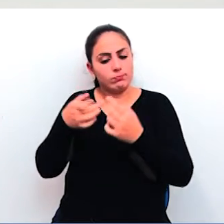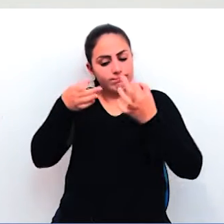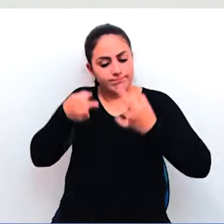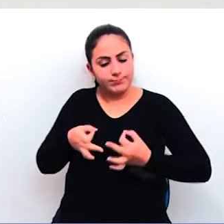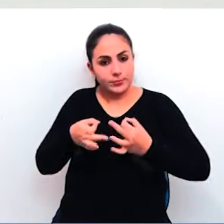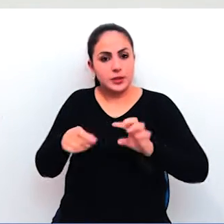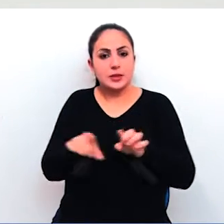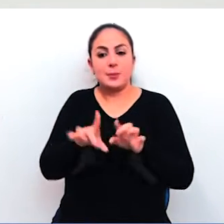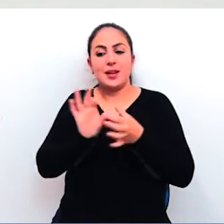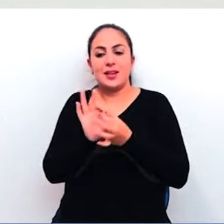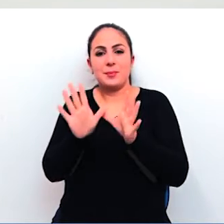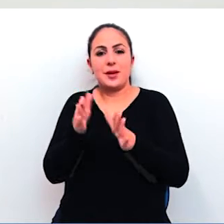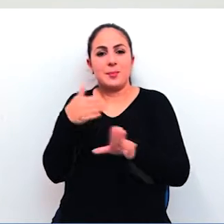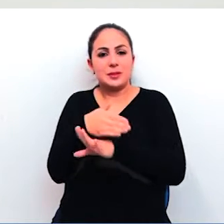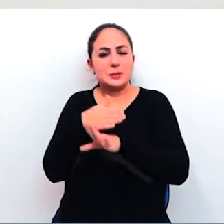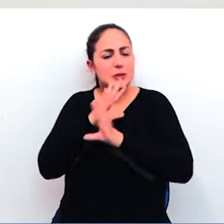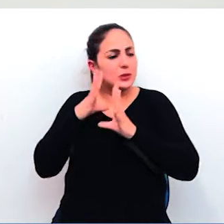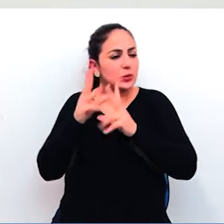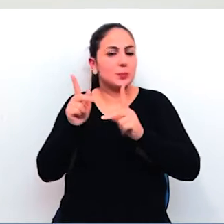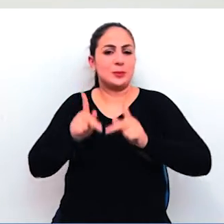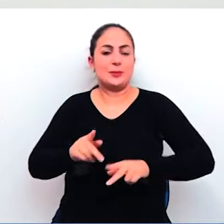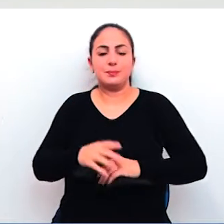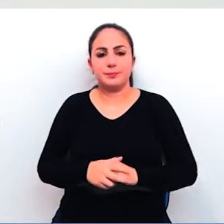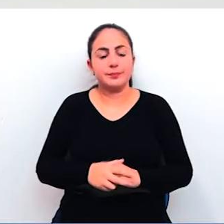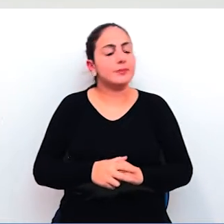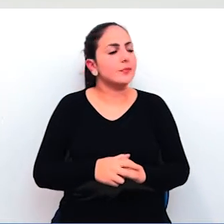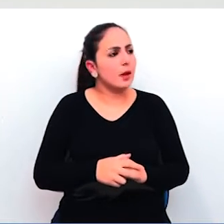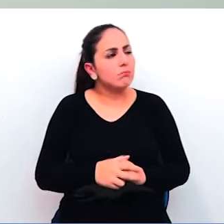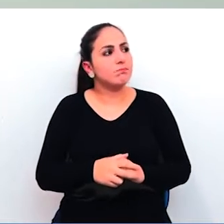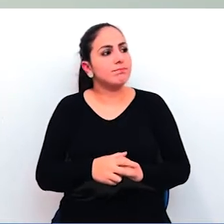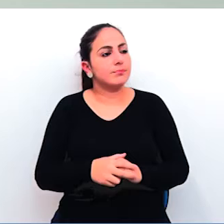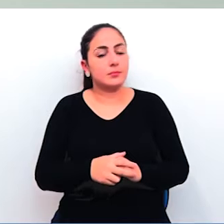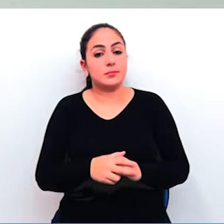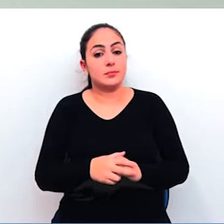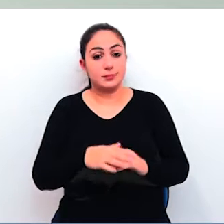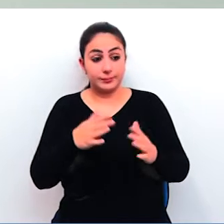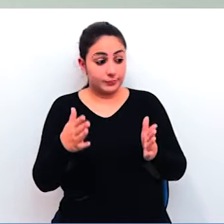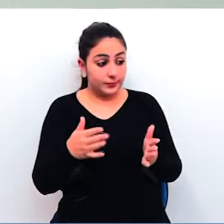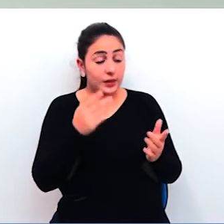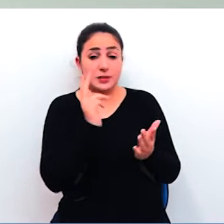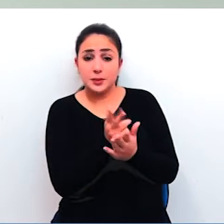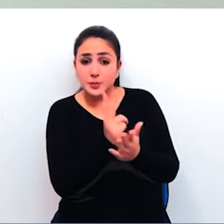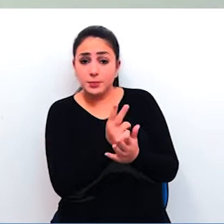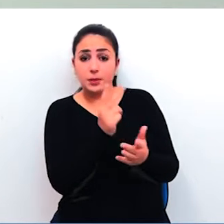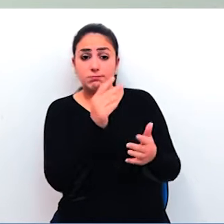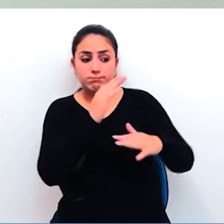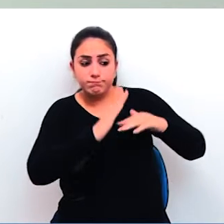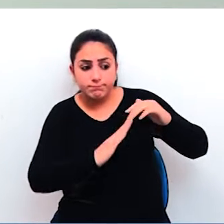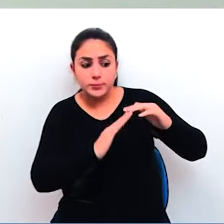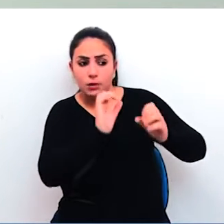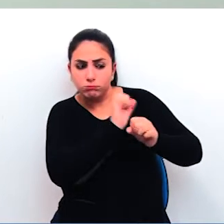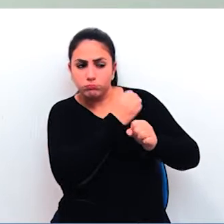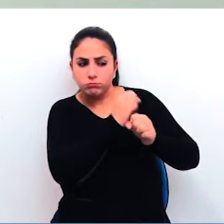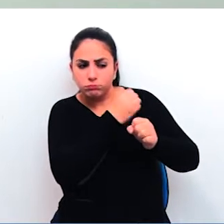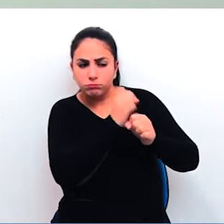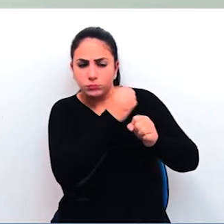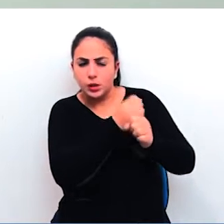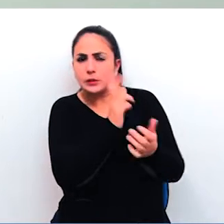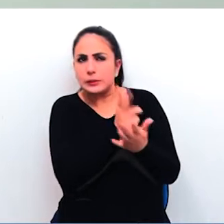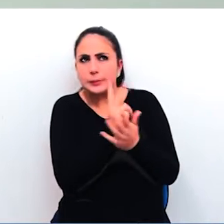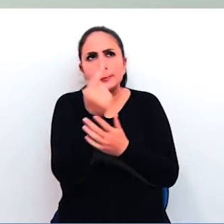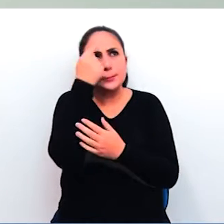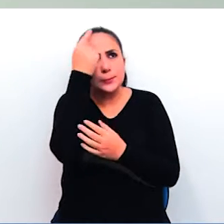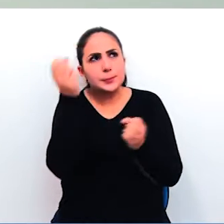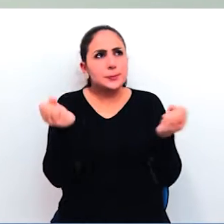uma infraestrutura adequada e permita a participação de todas as pessoas estão em constante construção ela nunca está definida uma cidade está sempre